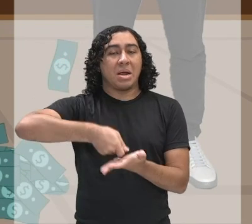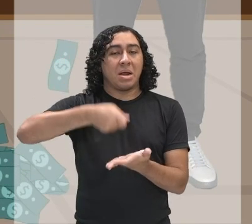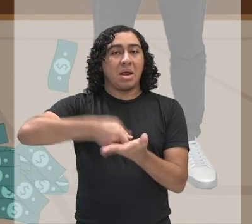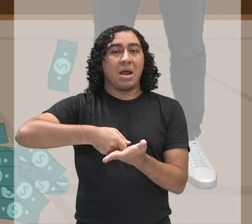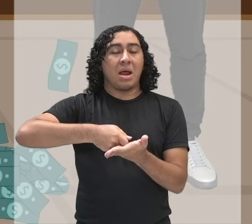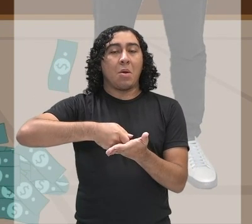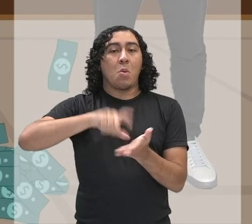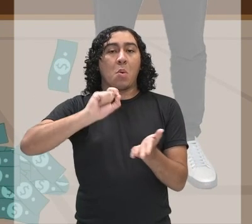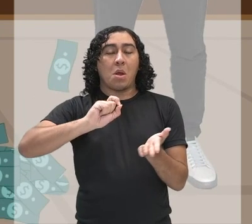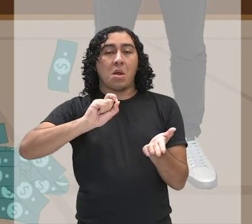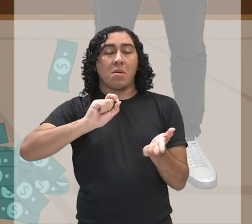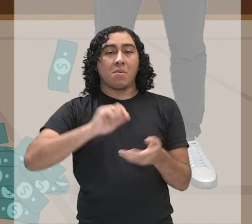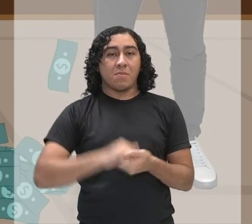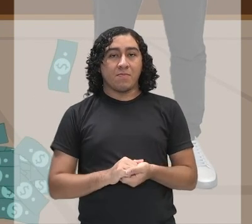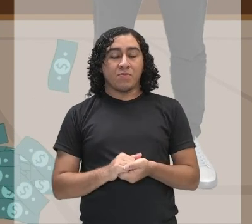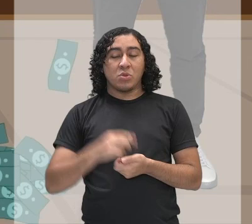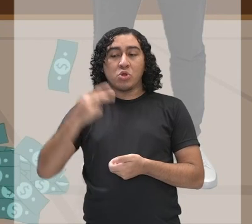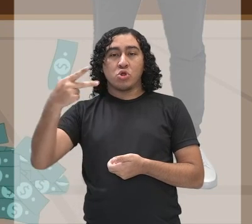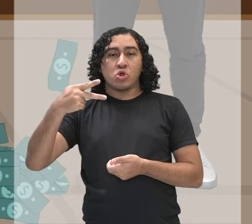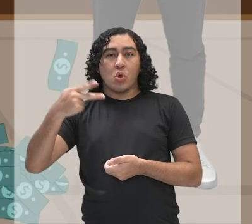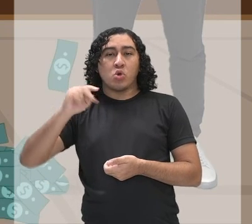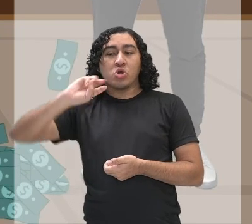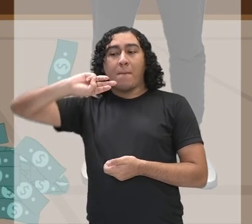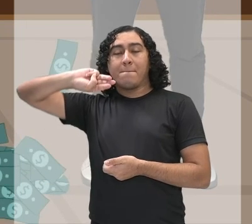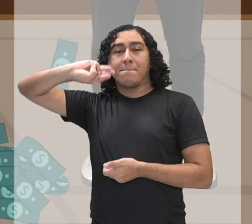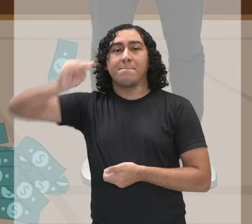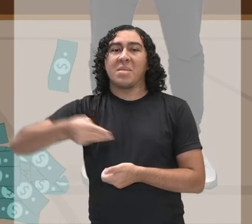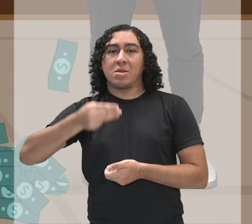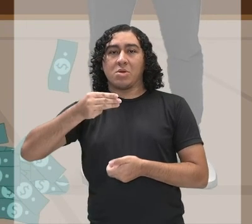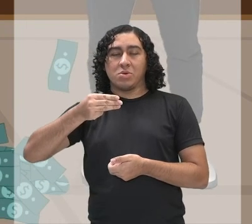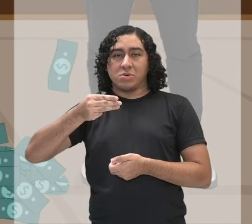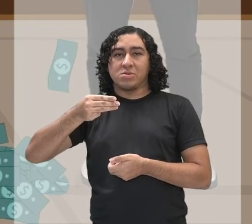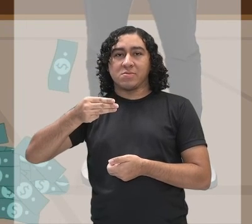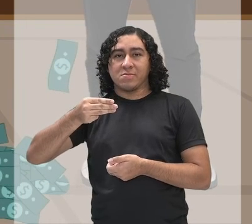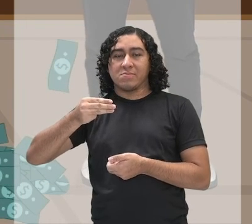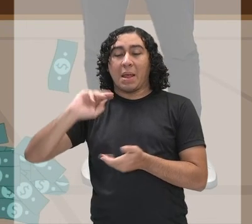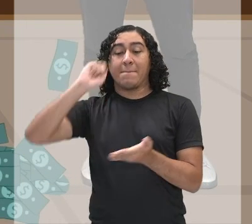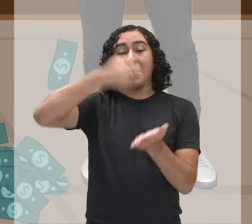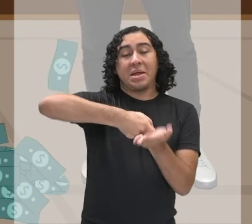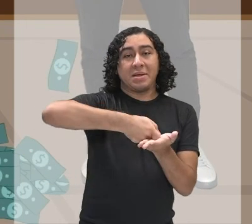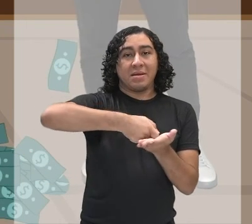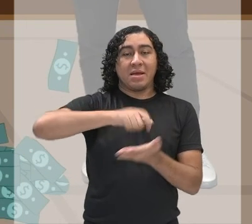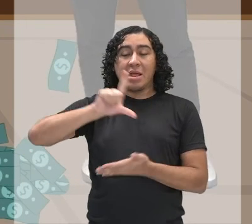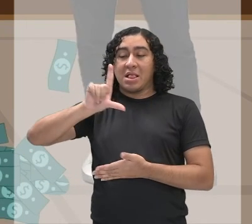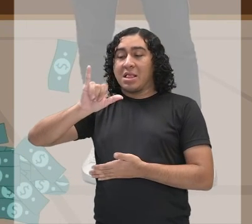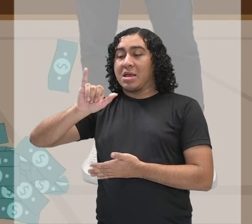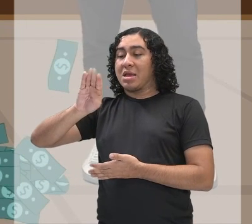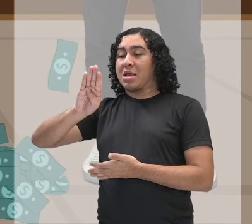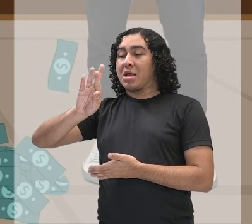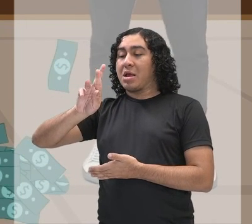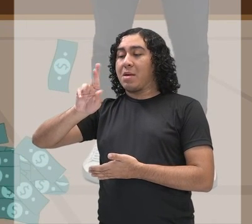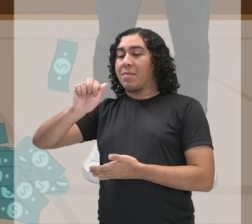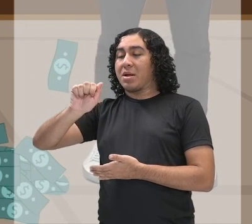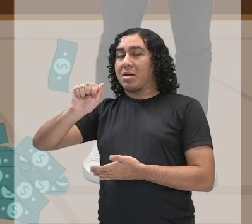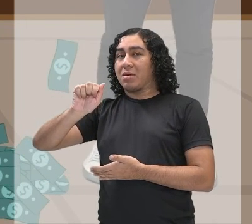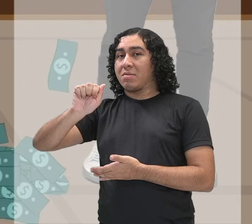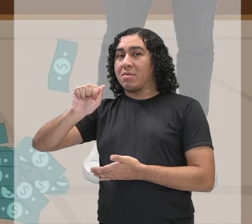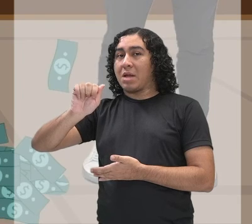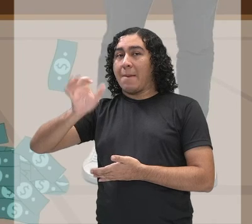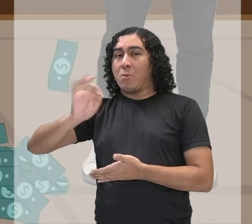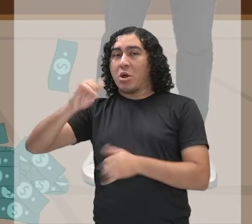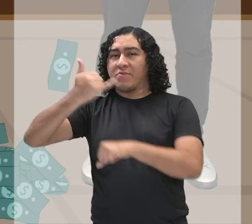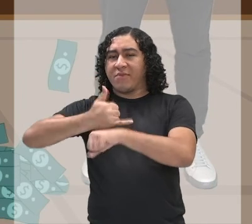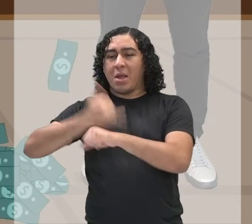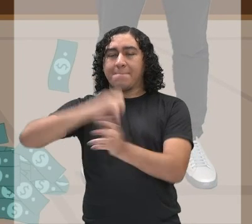de 2 milhões de libras esterlinas. Olha aí, muito dinheiro, não é isso? Mas o pior